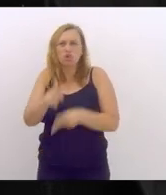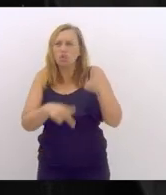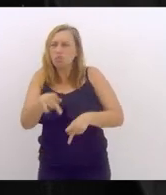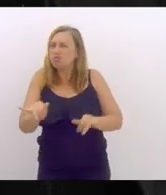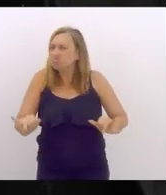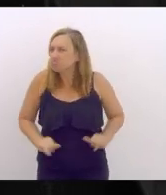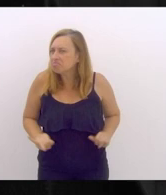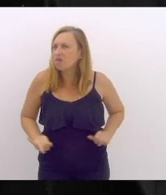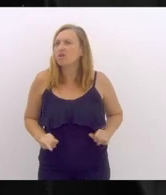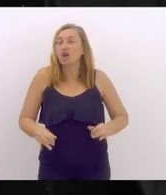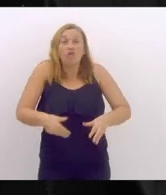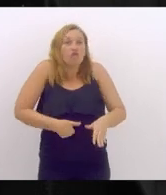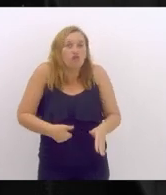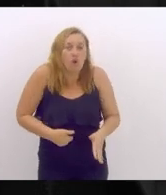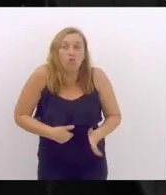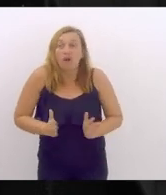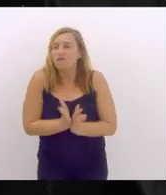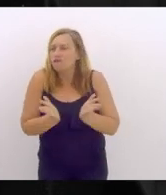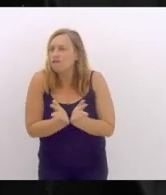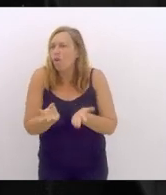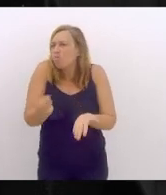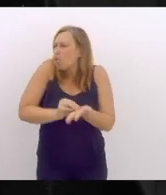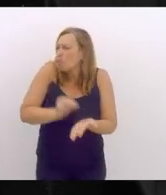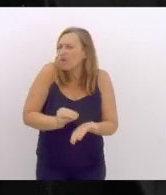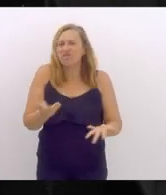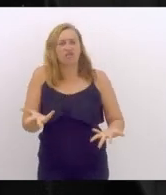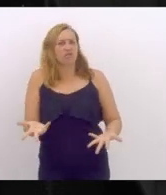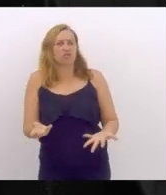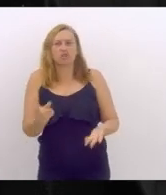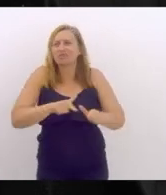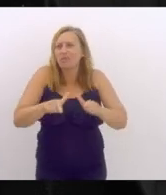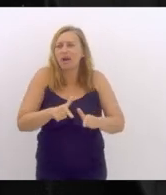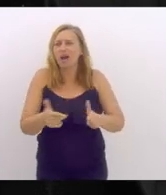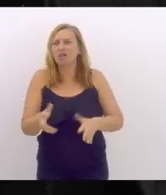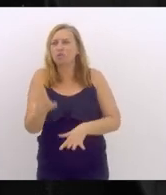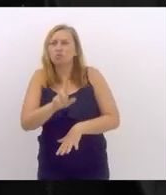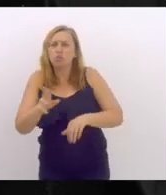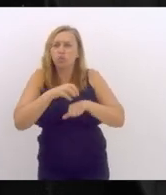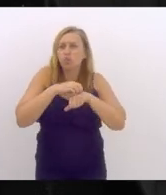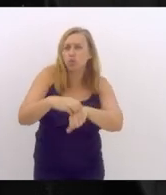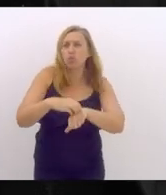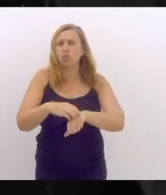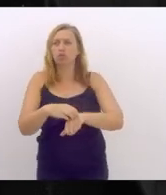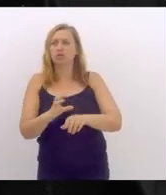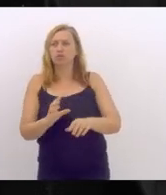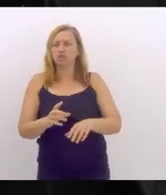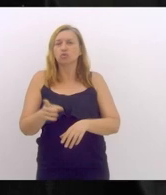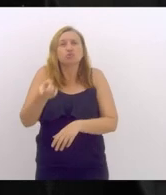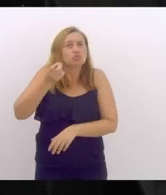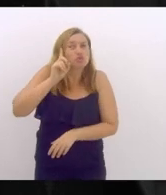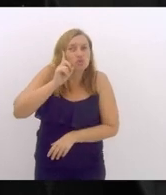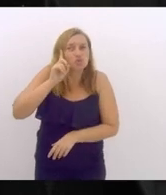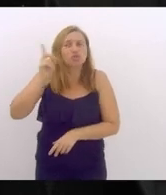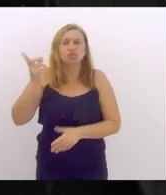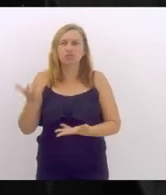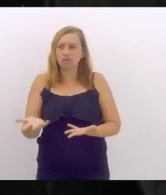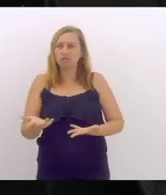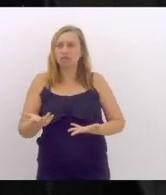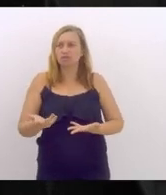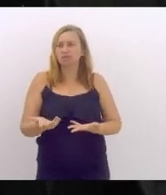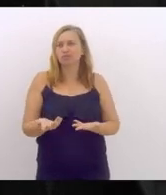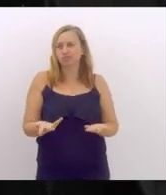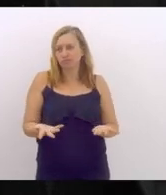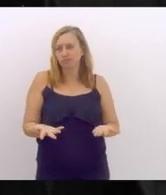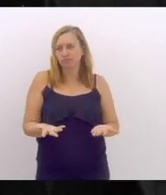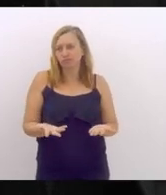sofrendo com a fome com desemprego com a extrema pobreza e os usuários de transporte coletivo diariamente sendo submetidos a um